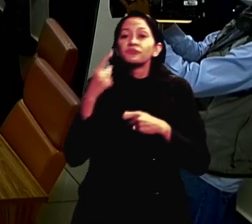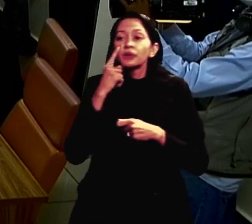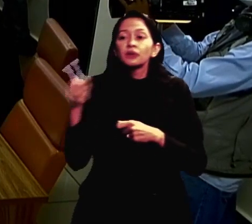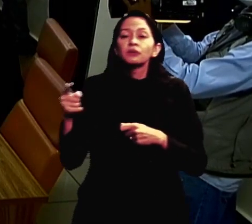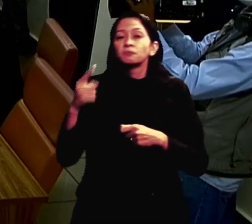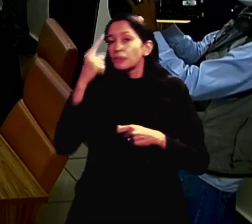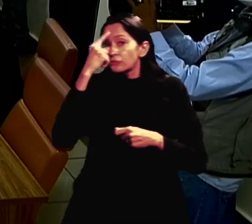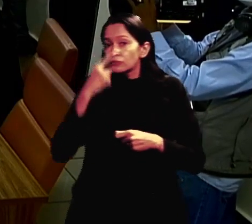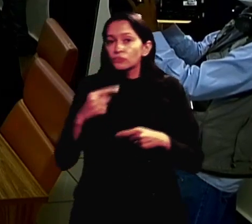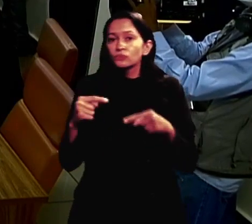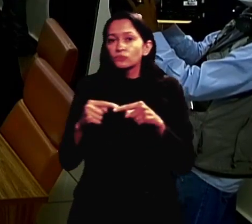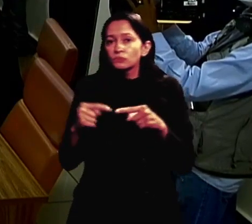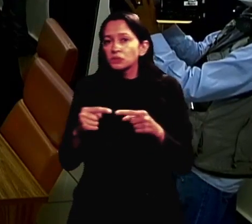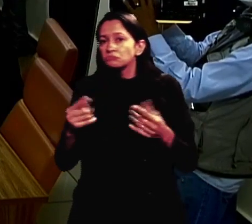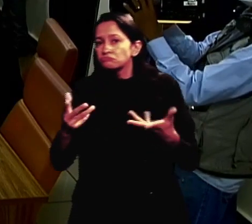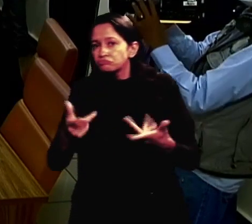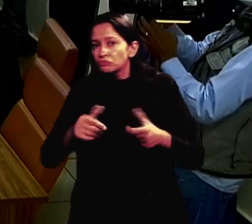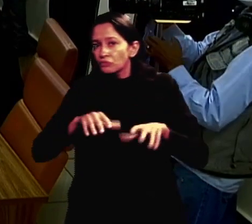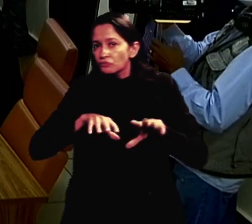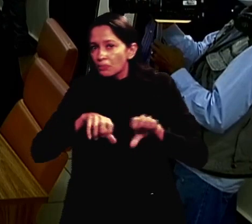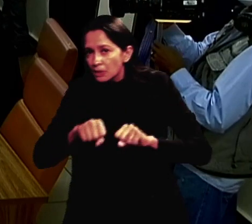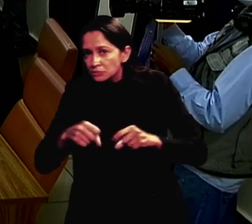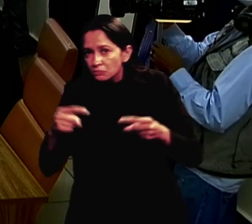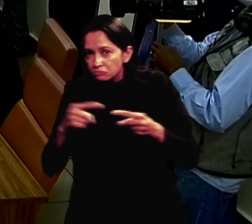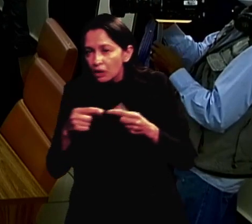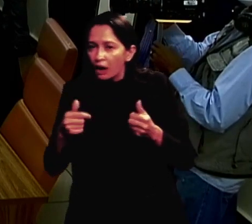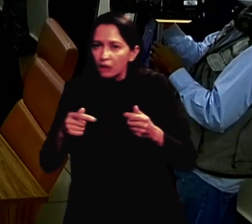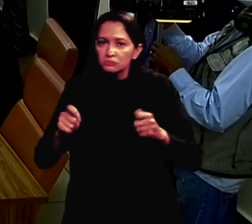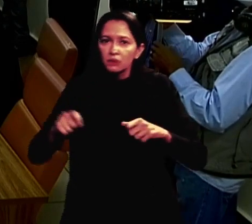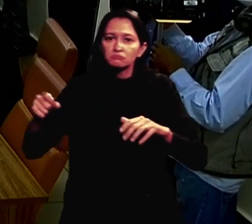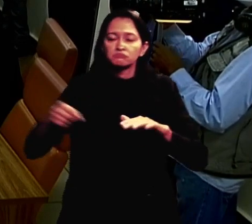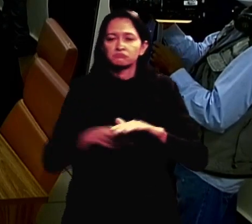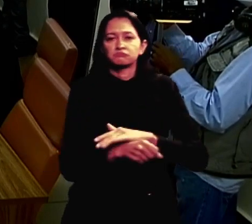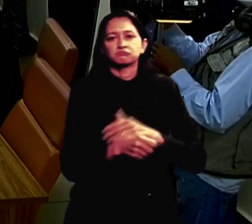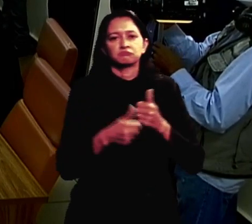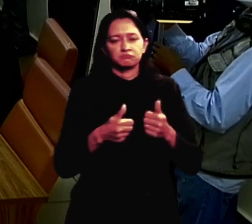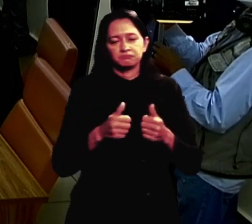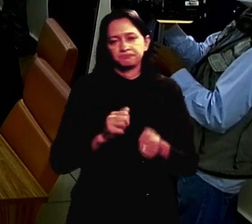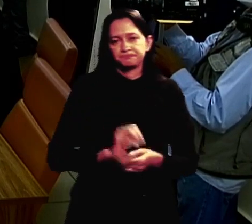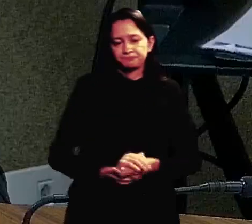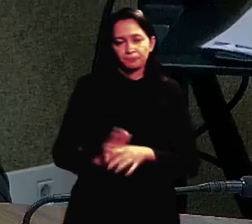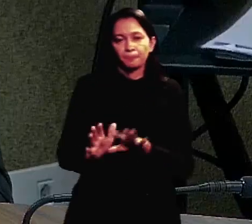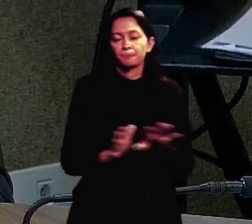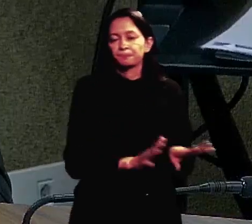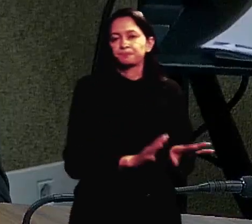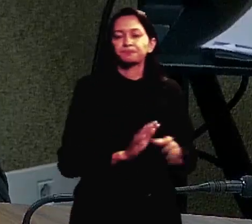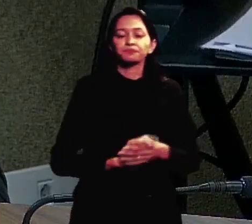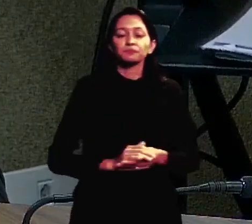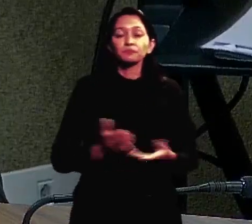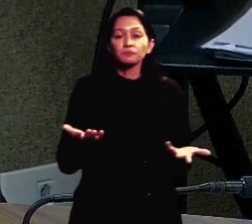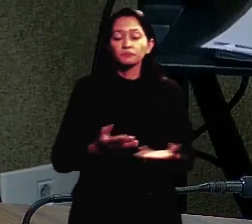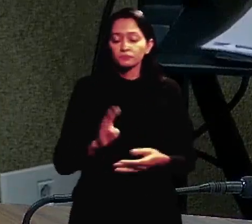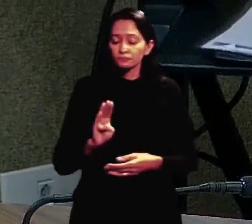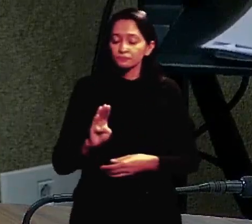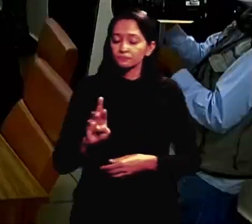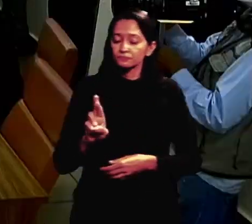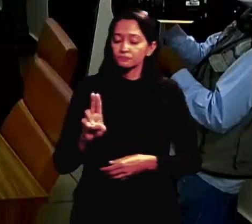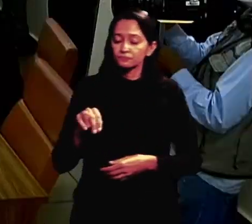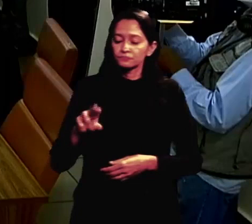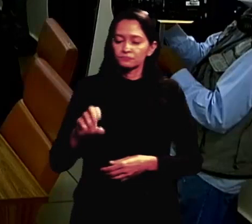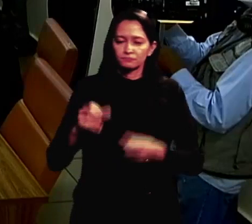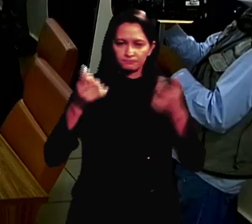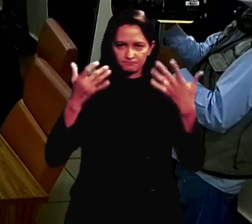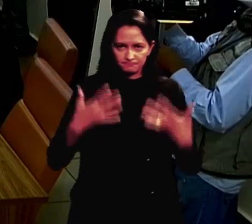aptidão e formação para exercê-lo. Muito obrigado. Obrigado, vereador William Veloso. Vereador Bruno Diniz, com a